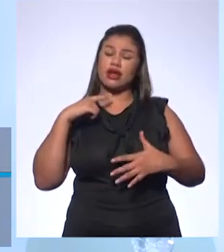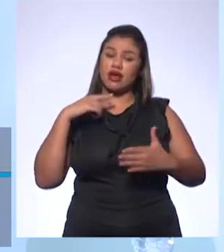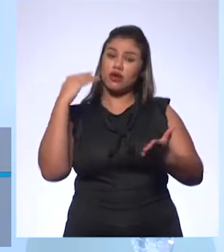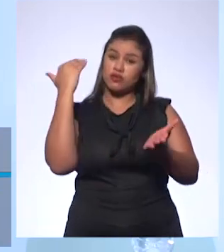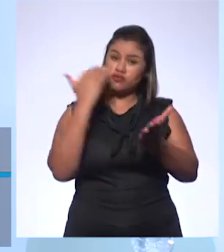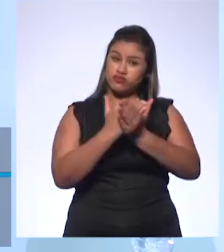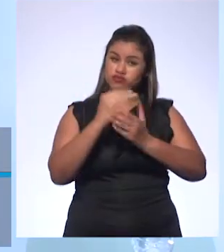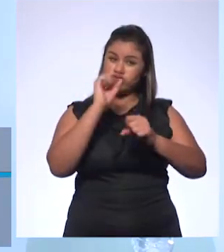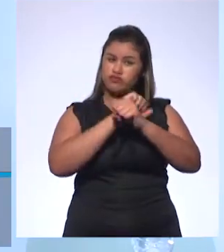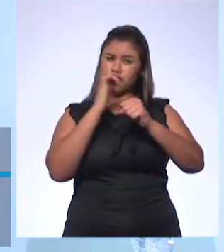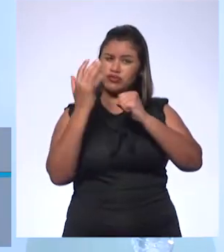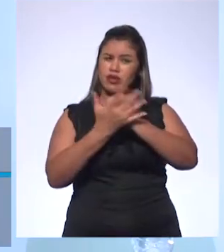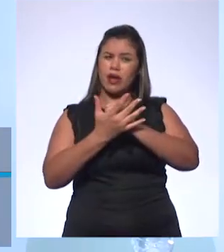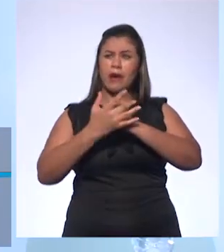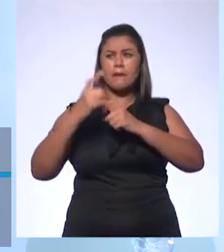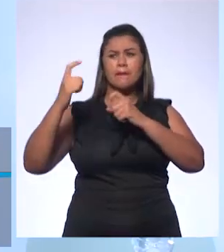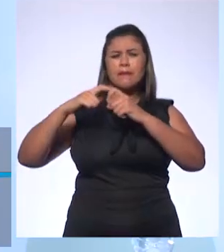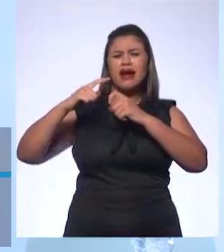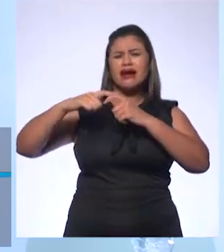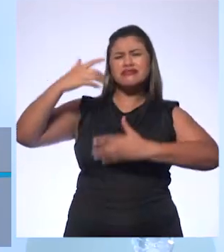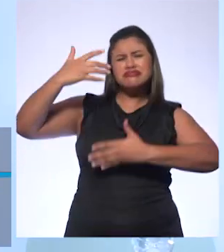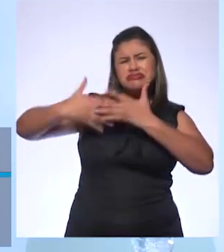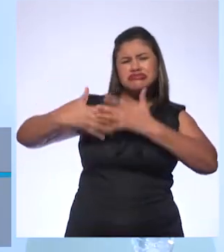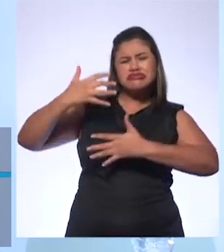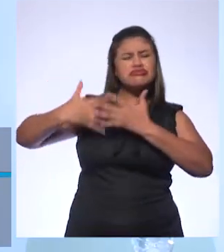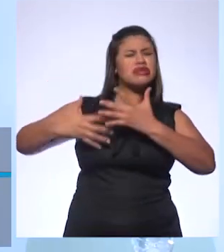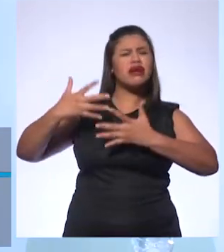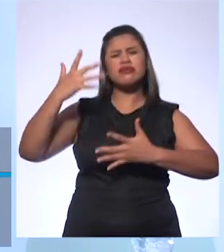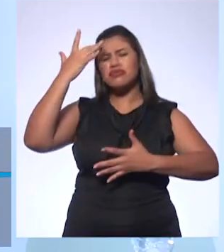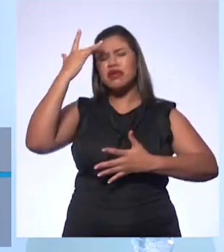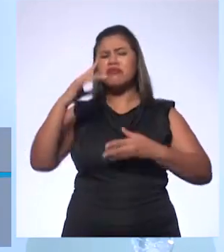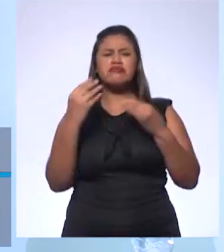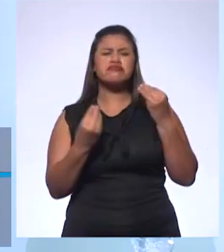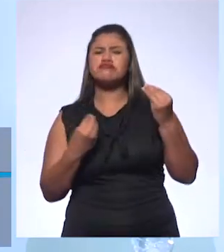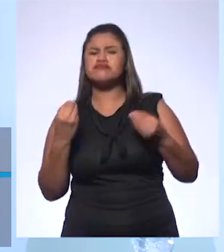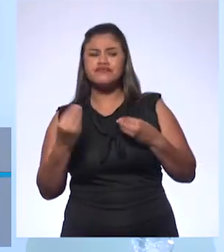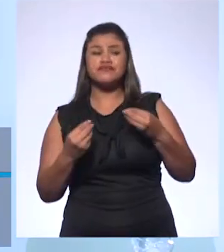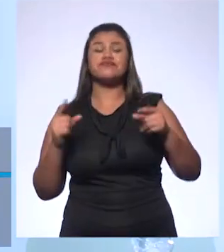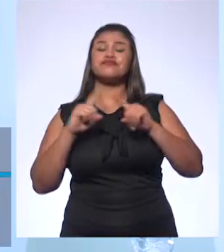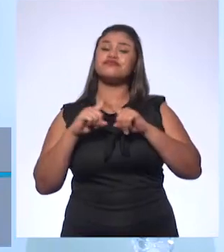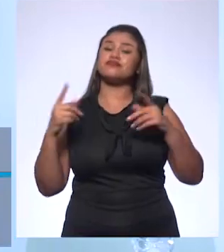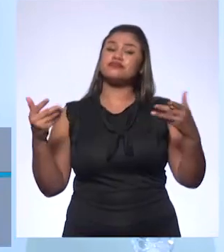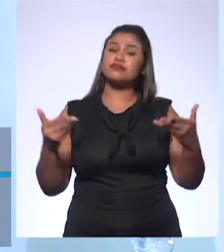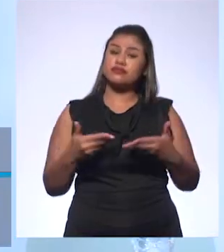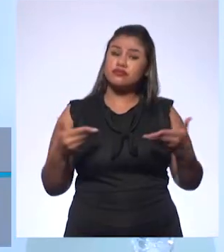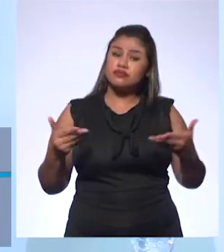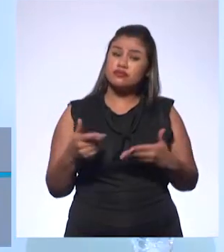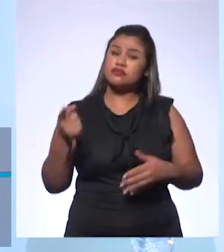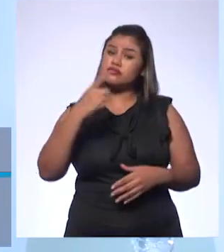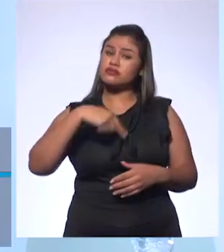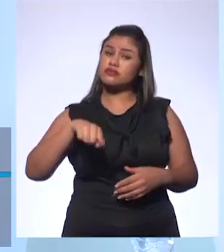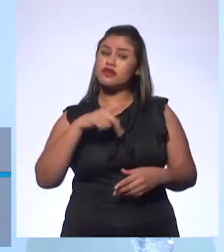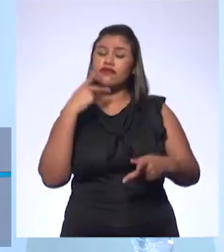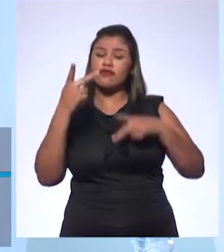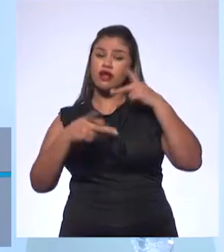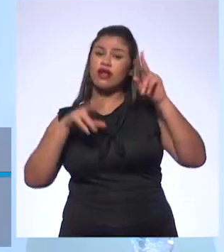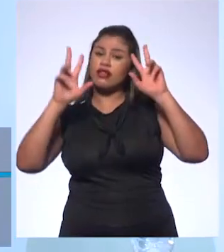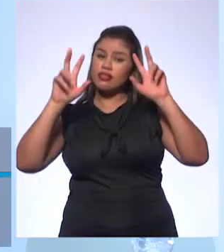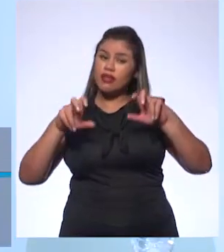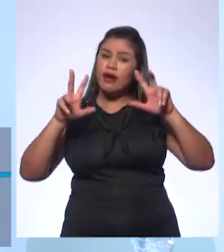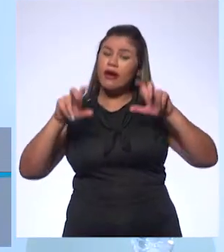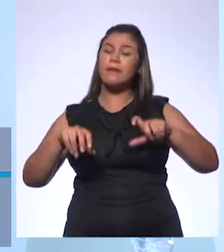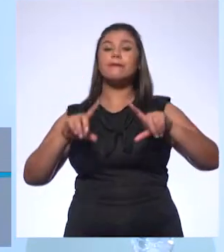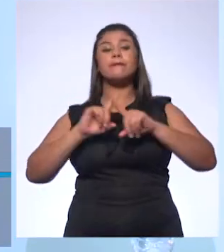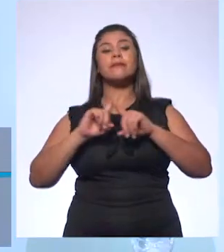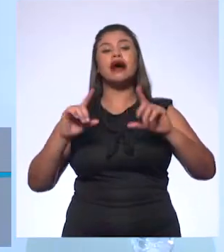essa pandemia, até os médicos ficavam confusos, não sabiam o que fazer. Mas agora a gente vai não só falar do assunto, porque,